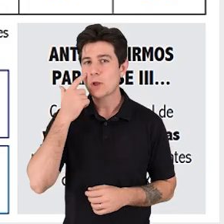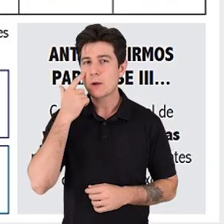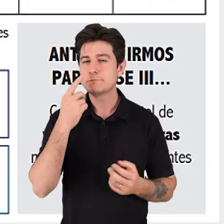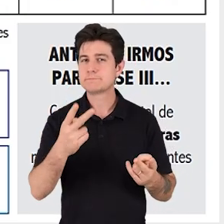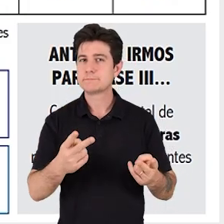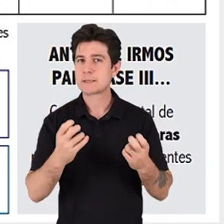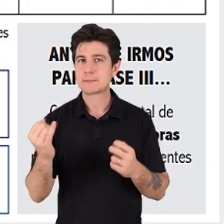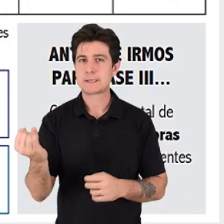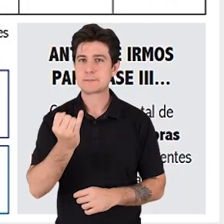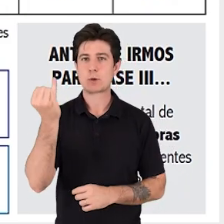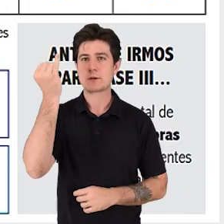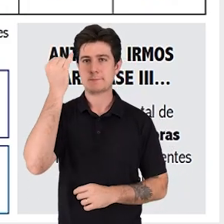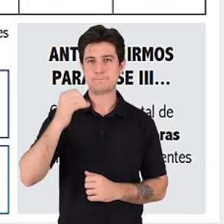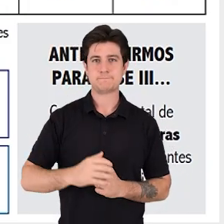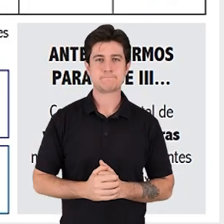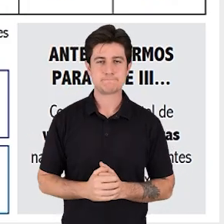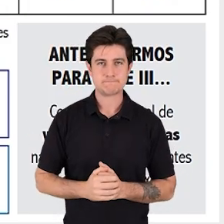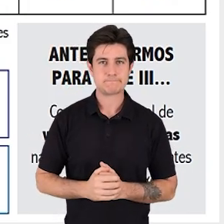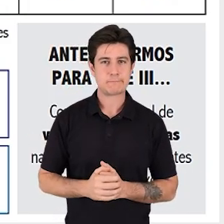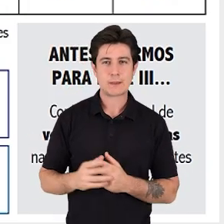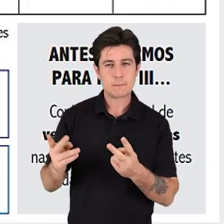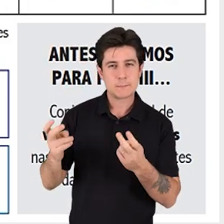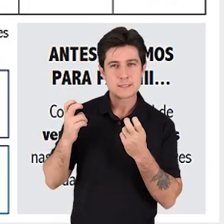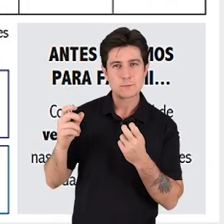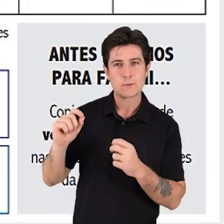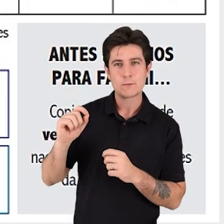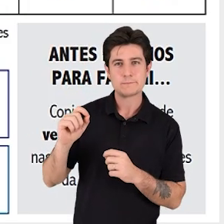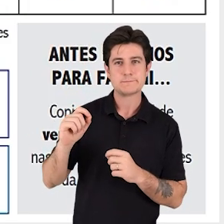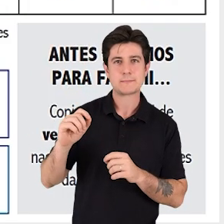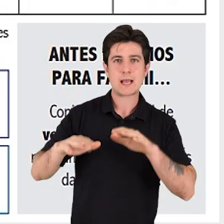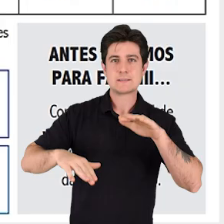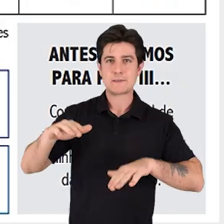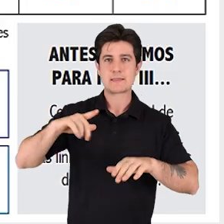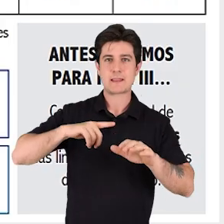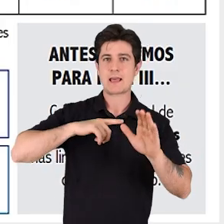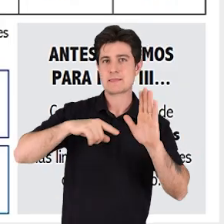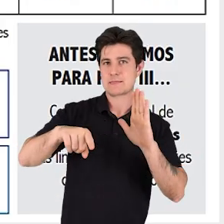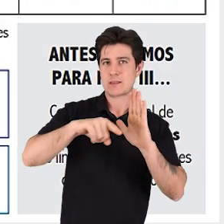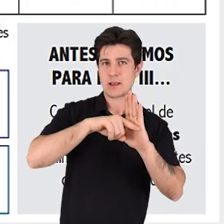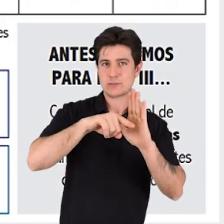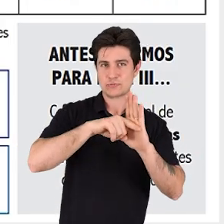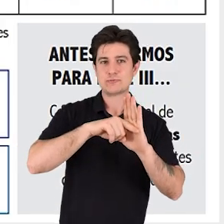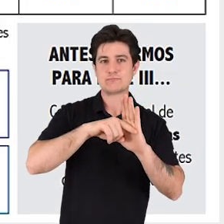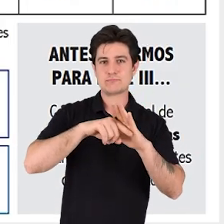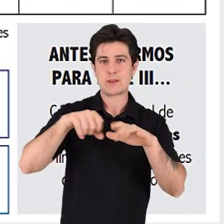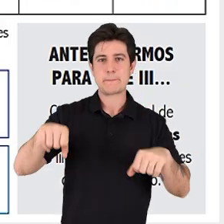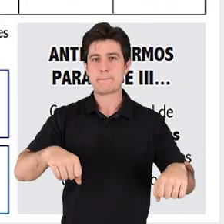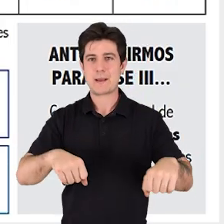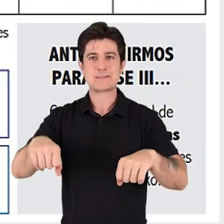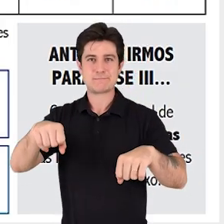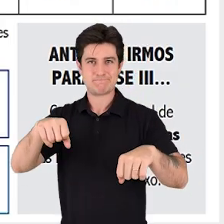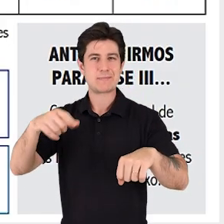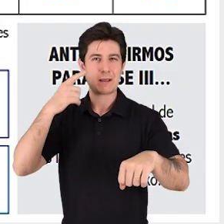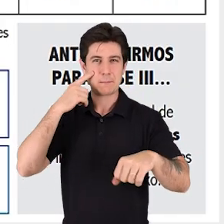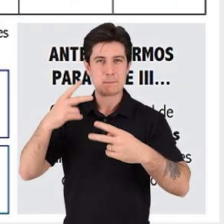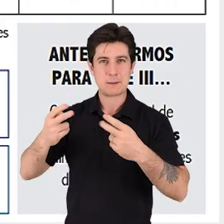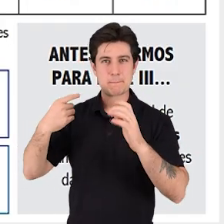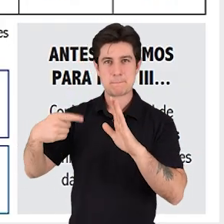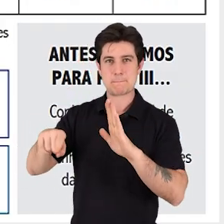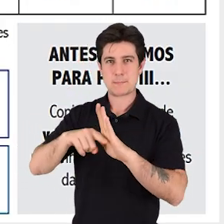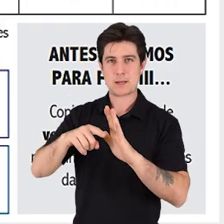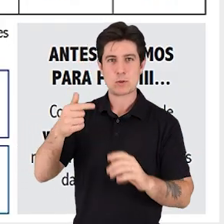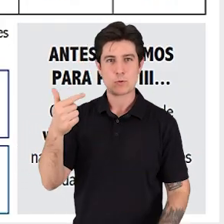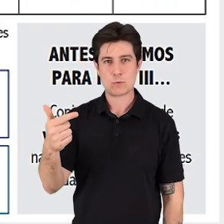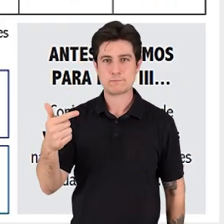E aqui, mais uma observação importantíssima. Notem que a diferença entre as operações de venda e de compra do item patinete resultou em